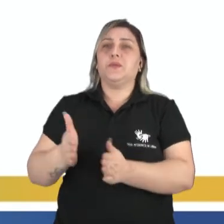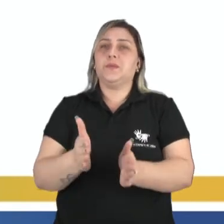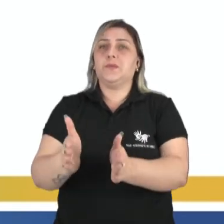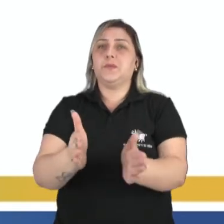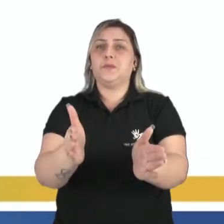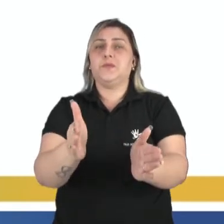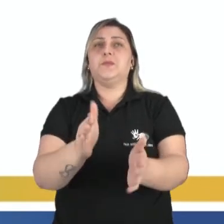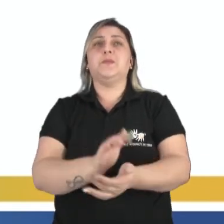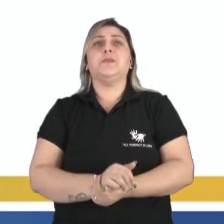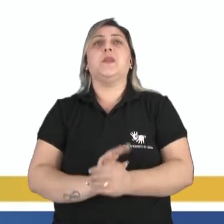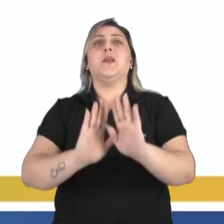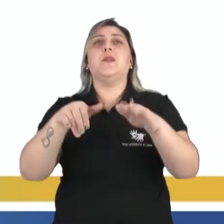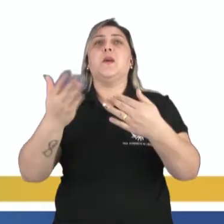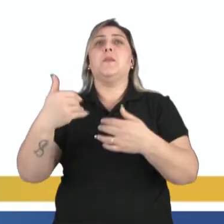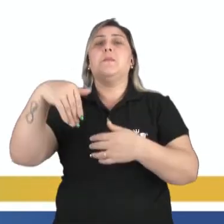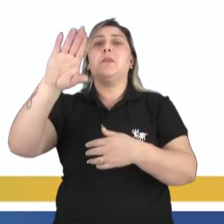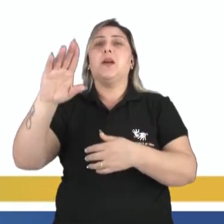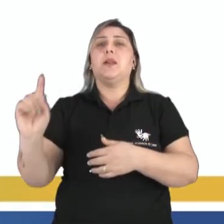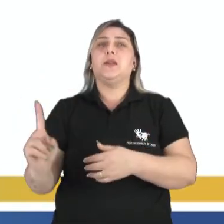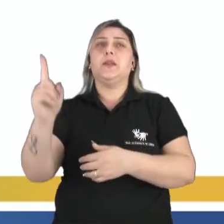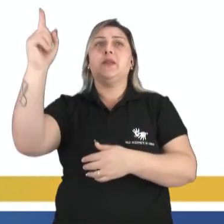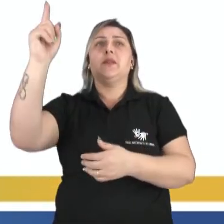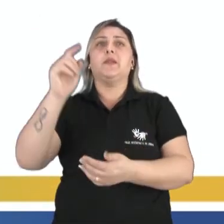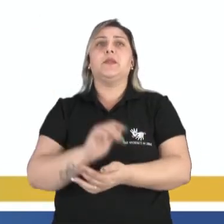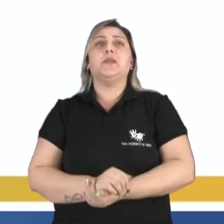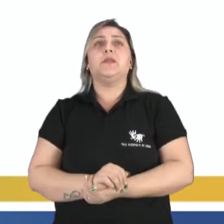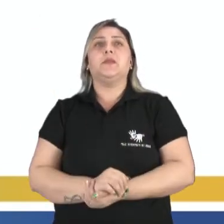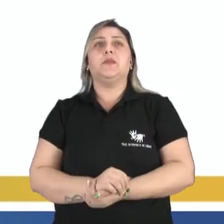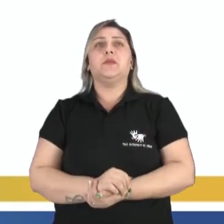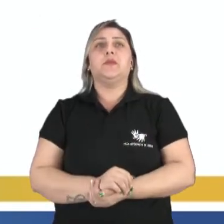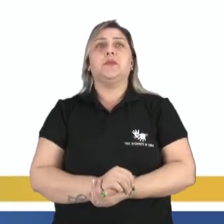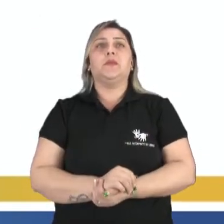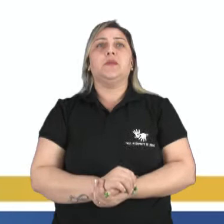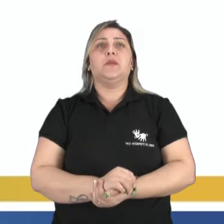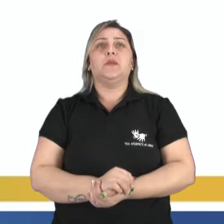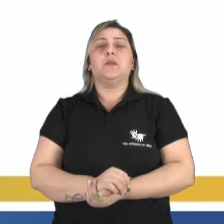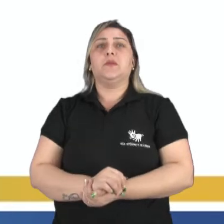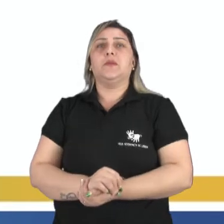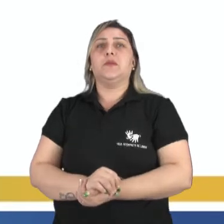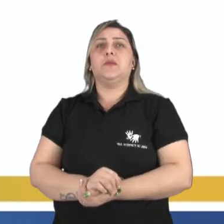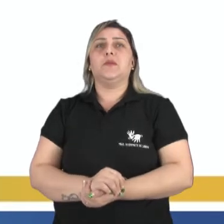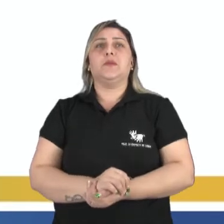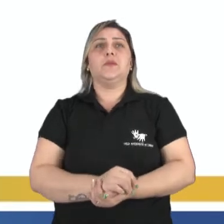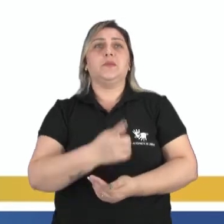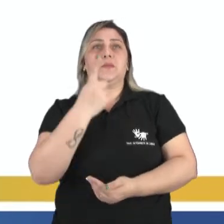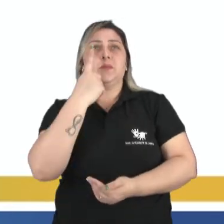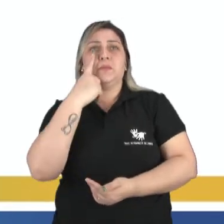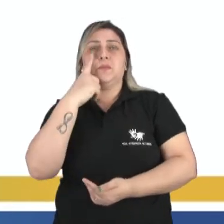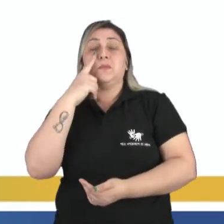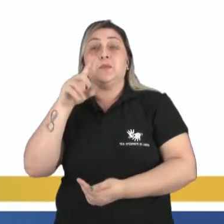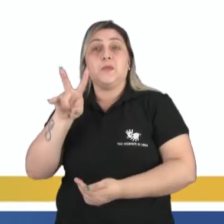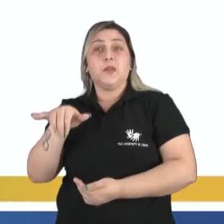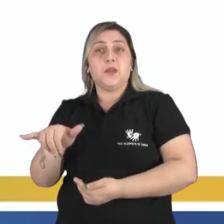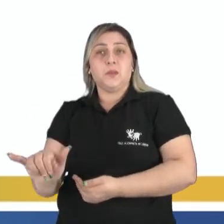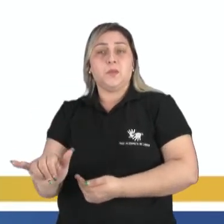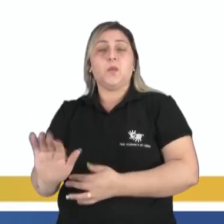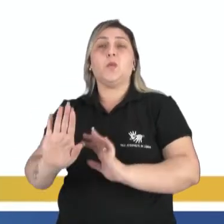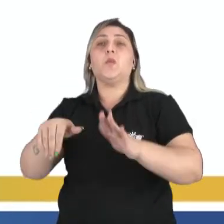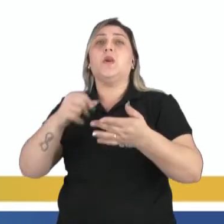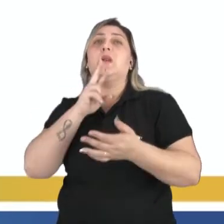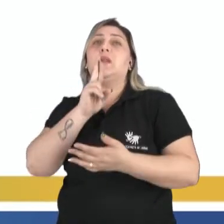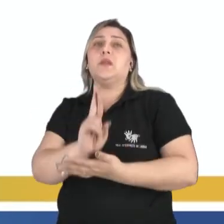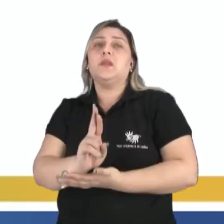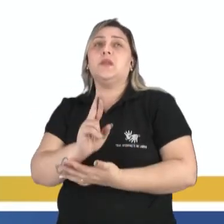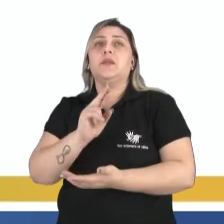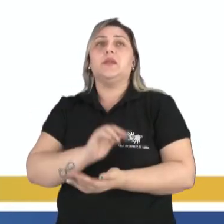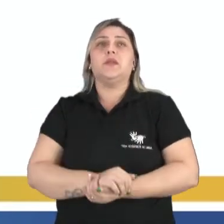nessa figura aqui, ó. Qual é o ponto mais alto da trajetória? É este ponto aqui, certo? Pessoal, qual é o vetor resultante